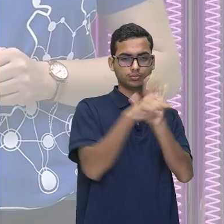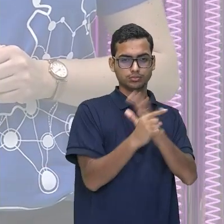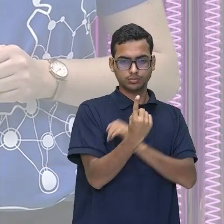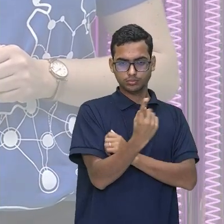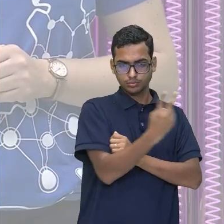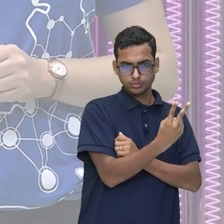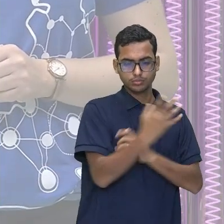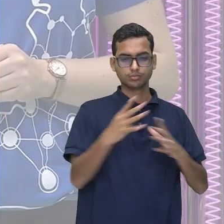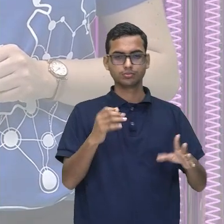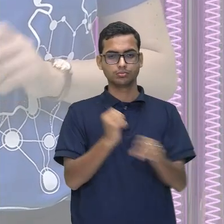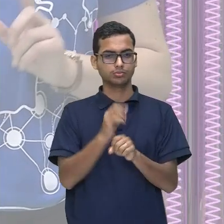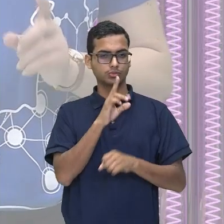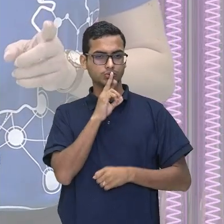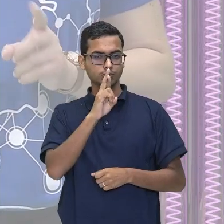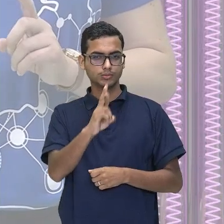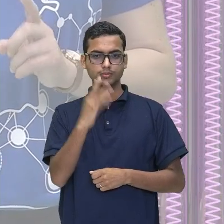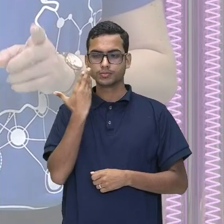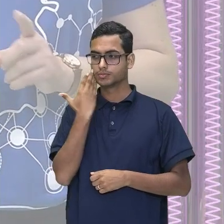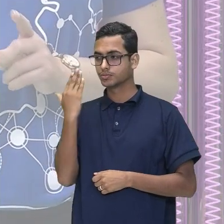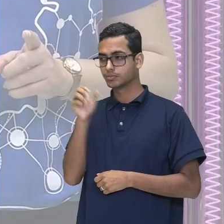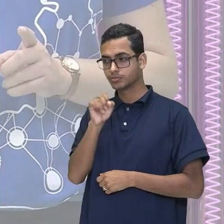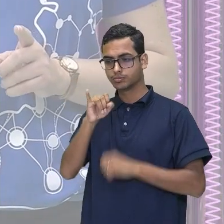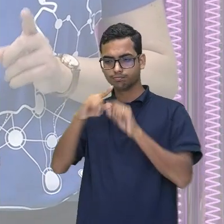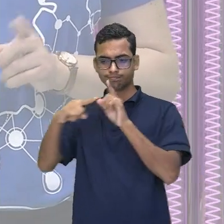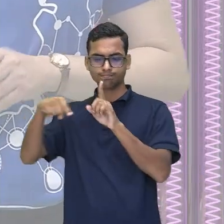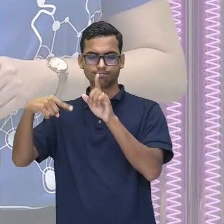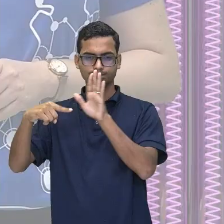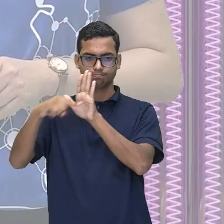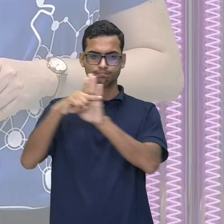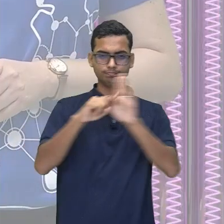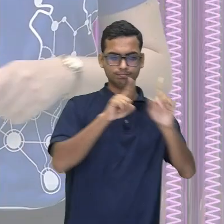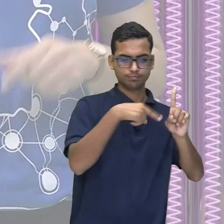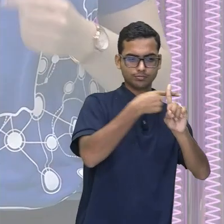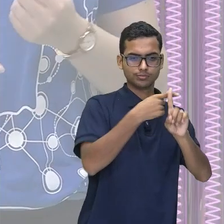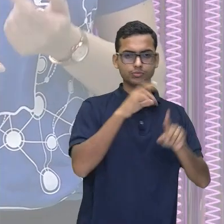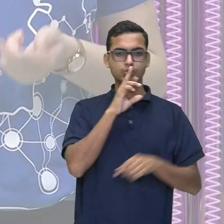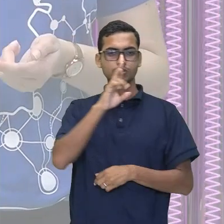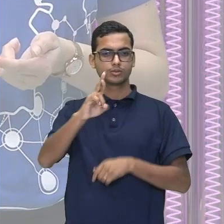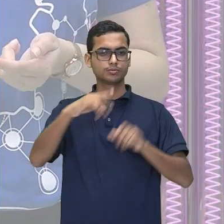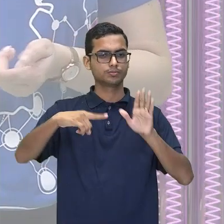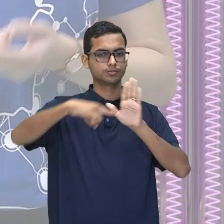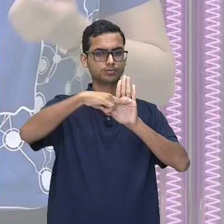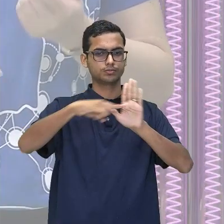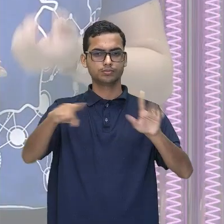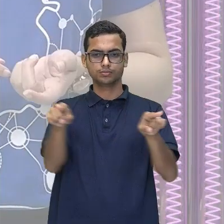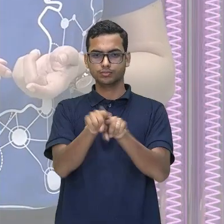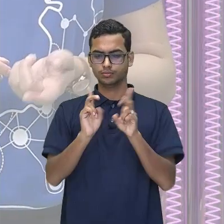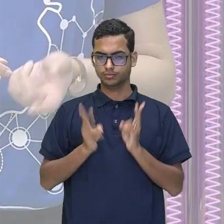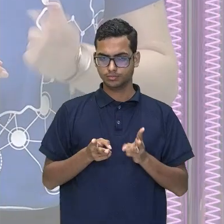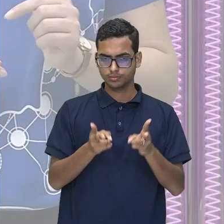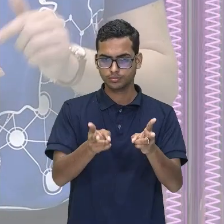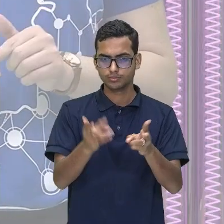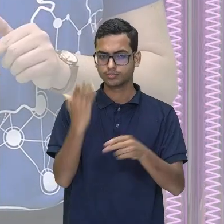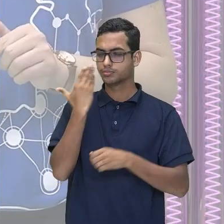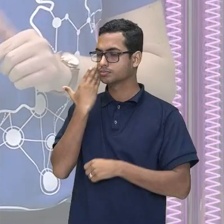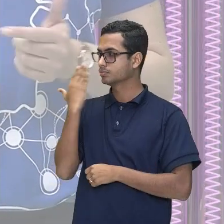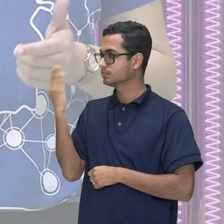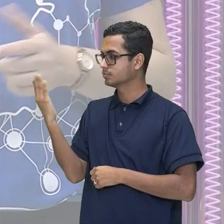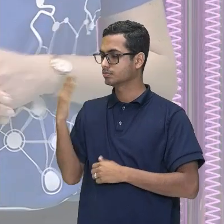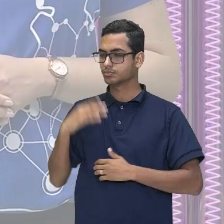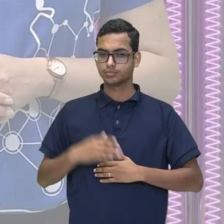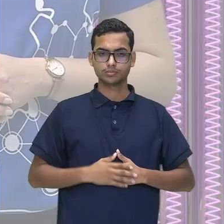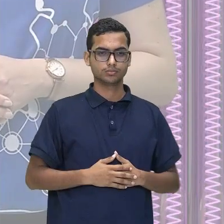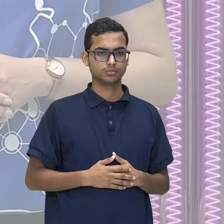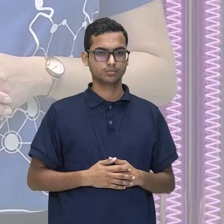pelo menos 12. Sinais diferentes, o resultado vai ser negativo. E 18 vezes